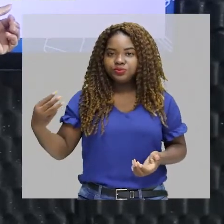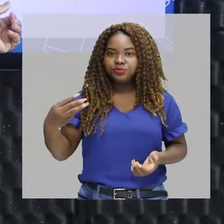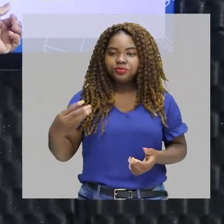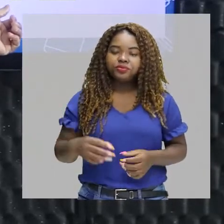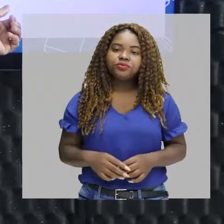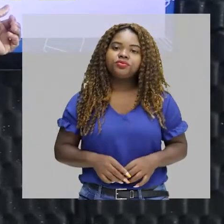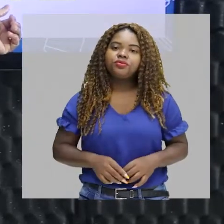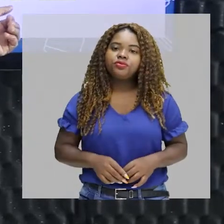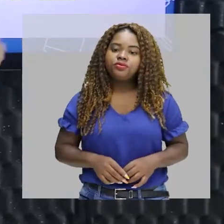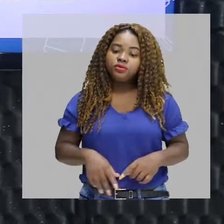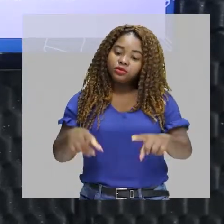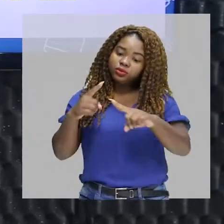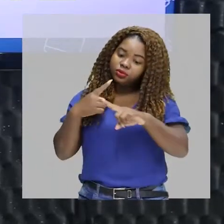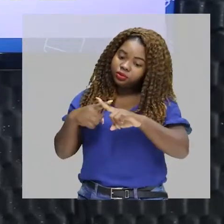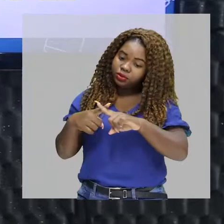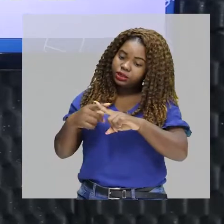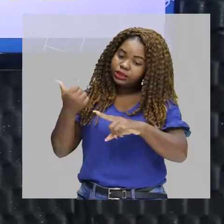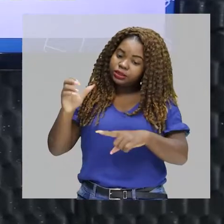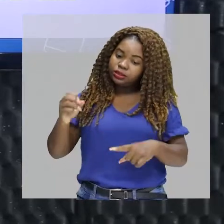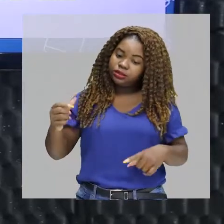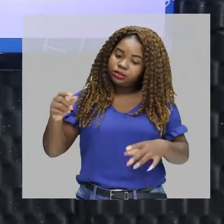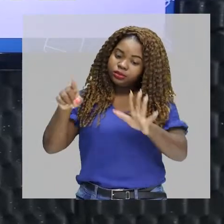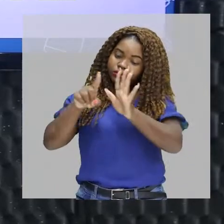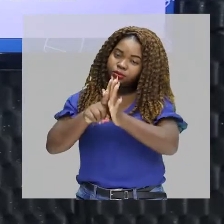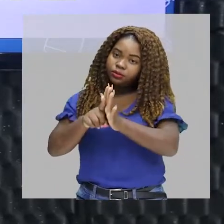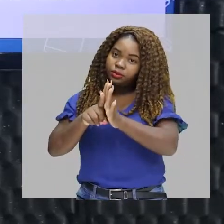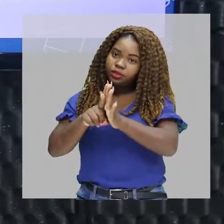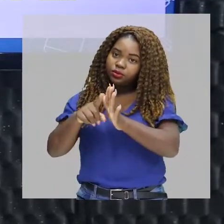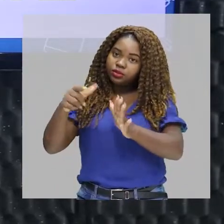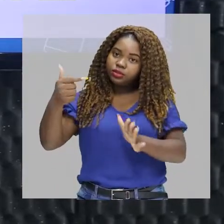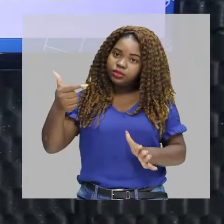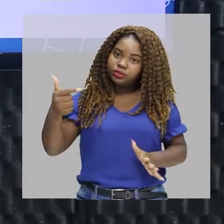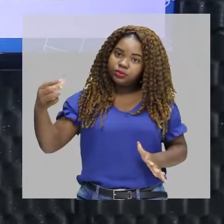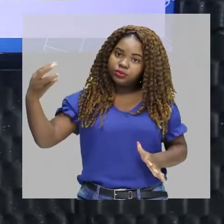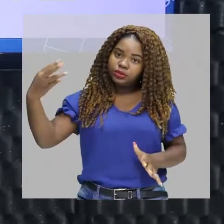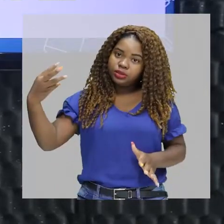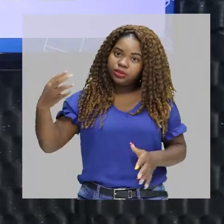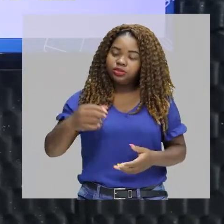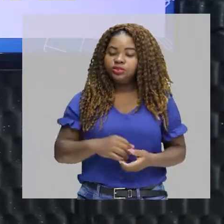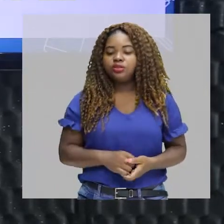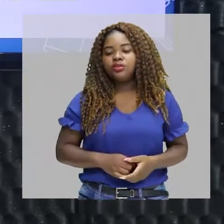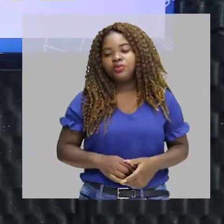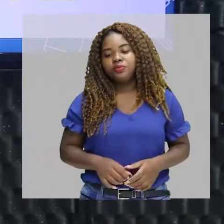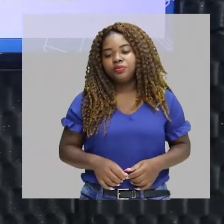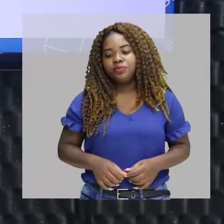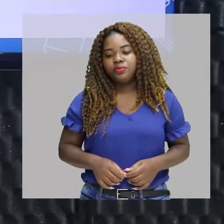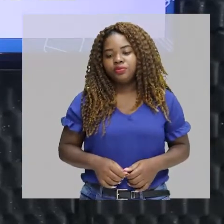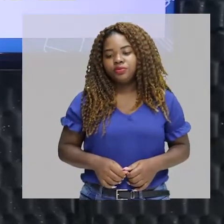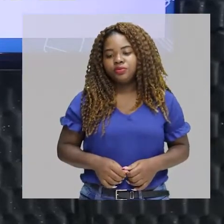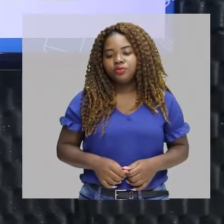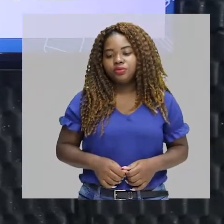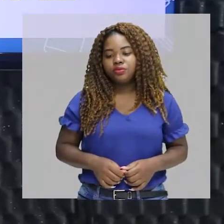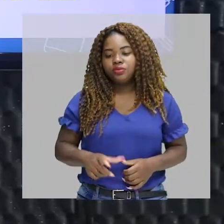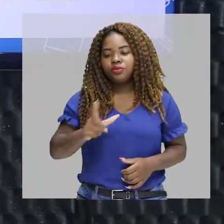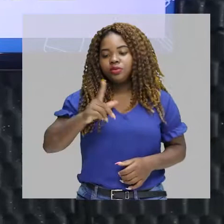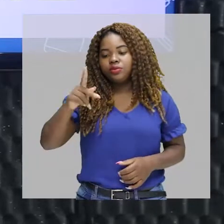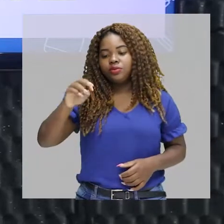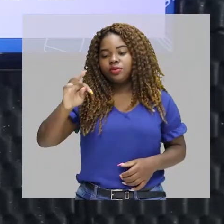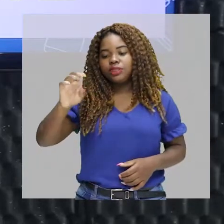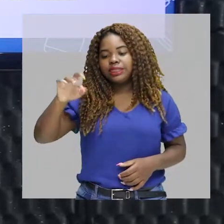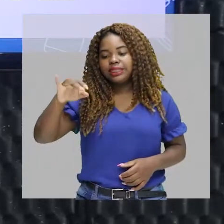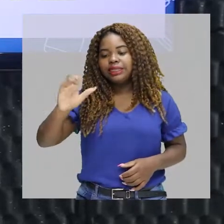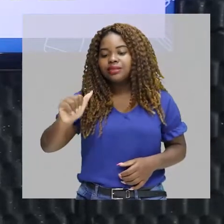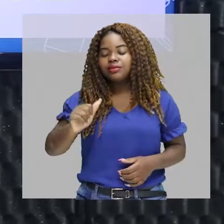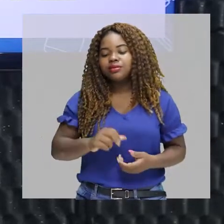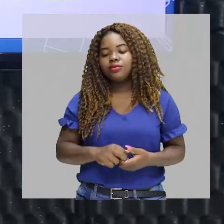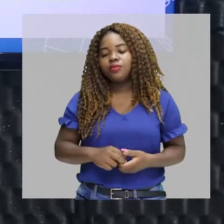1,33 vezes 10 elevado a quanto? Olha só, como eu vou subir, certo? Essa potência, então ele